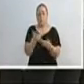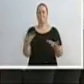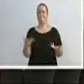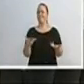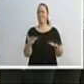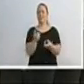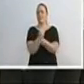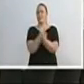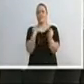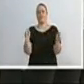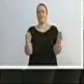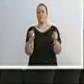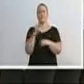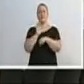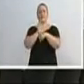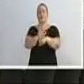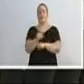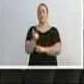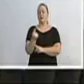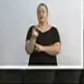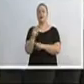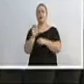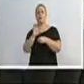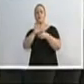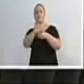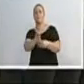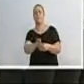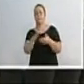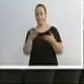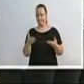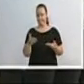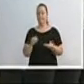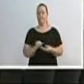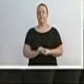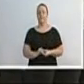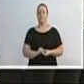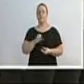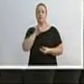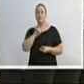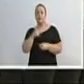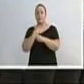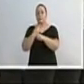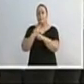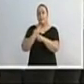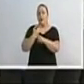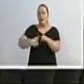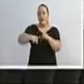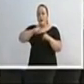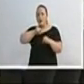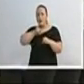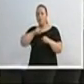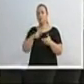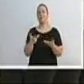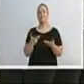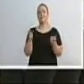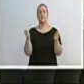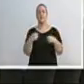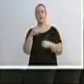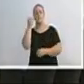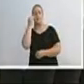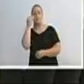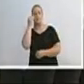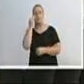podermos realizar qualquer coisa enquanto Câmara de Vereadores. Talvez, se tivéssemos procurado antes, poderíamos ter encaminhado alguma